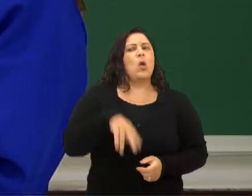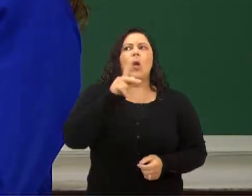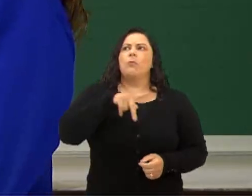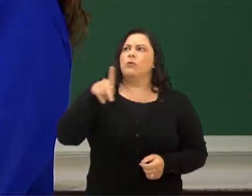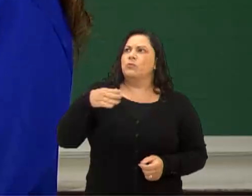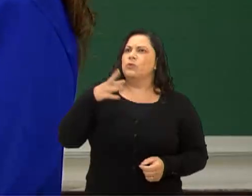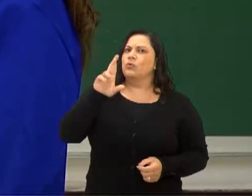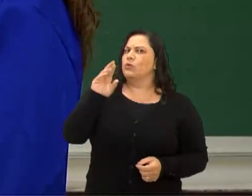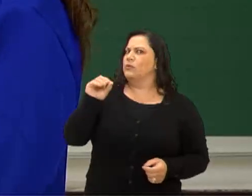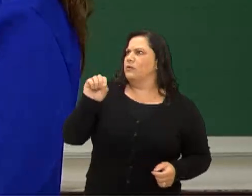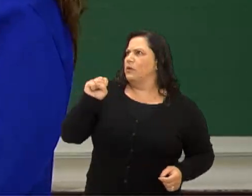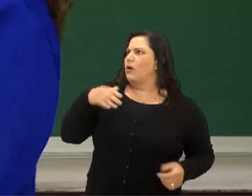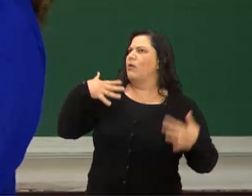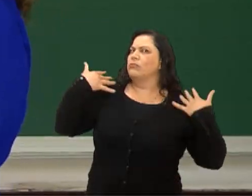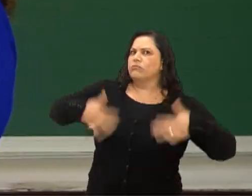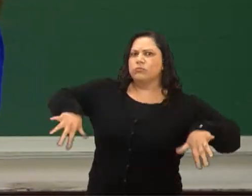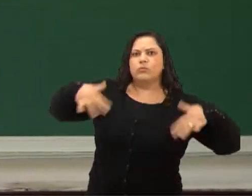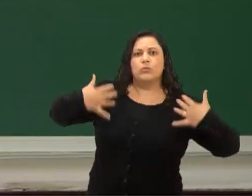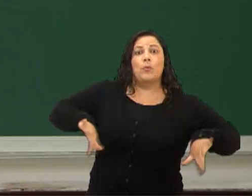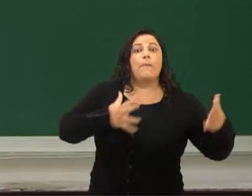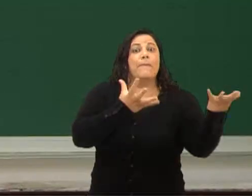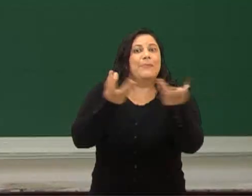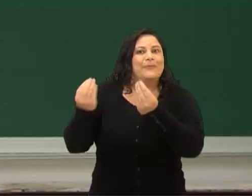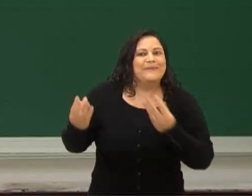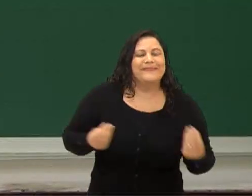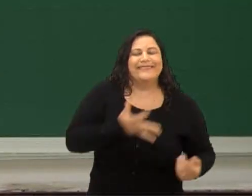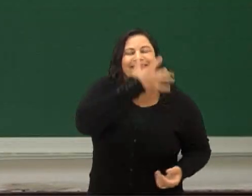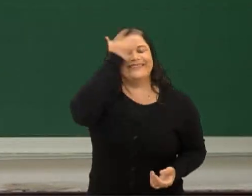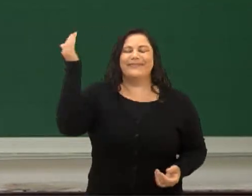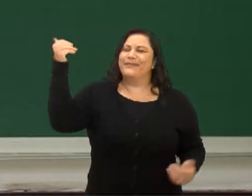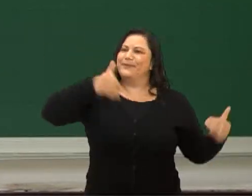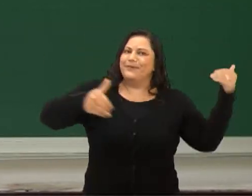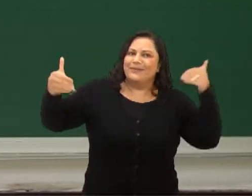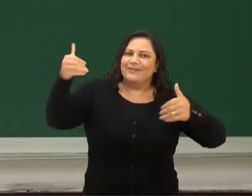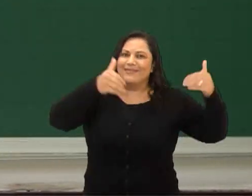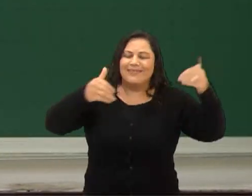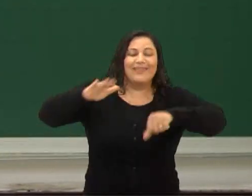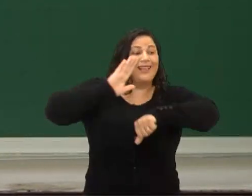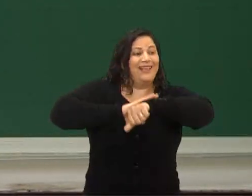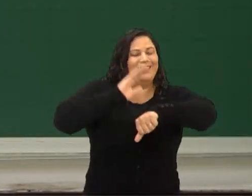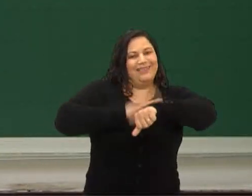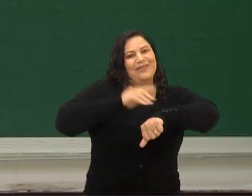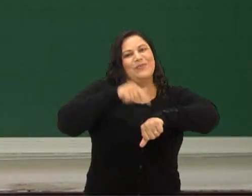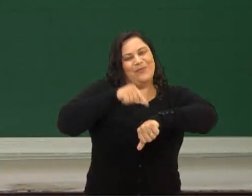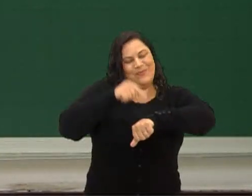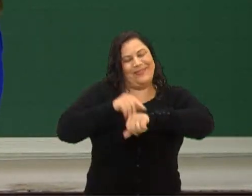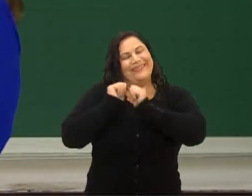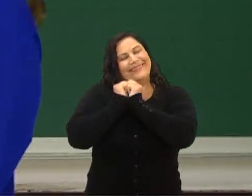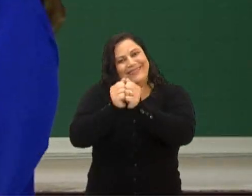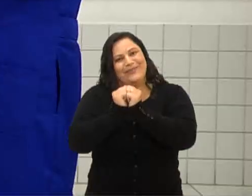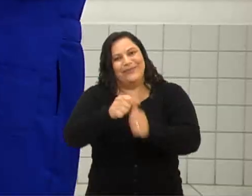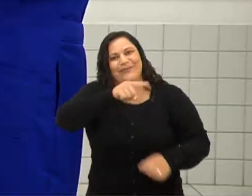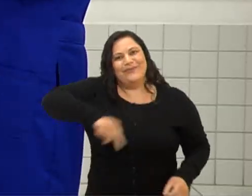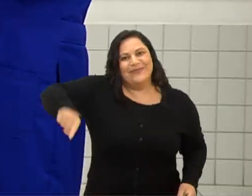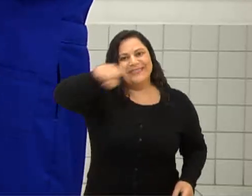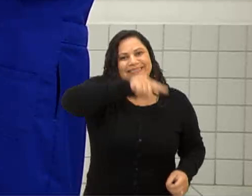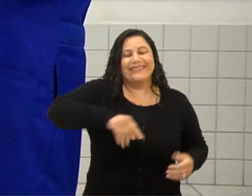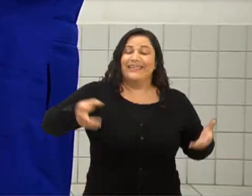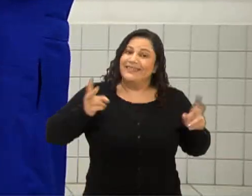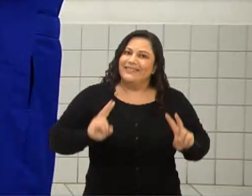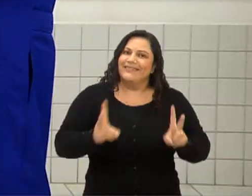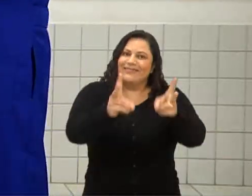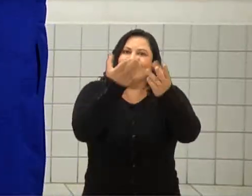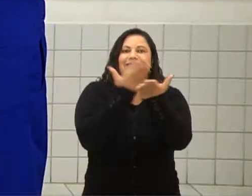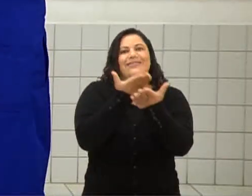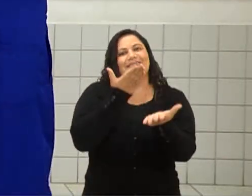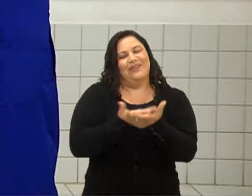aqui compartilhando conosco esse momento. É muito precioso esse momento estar aqui com vocês. Vamos lá, professora, continuando a nossa